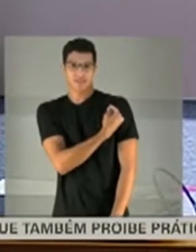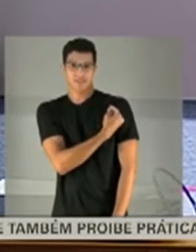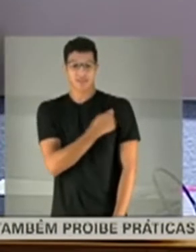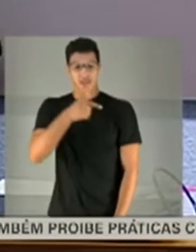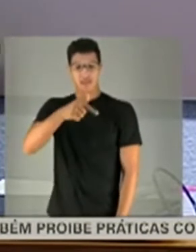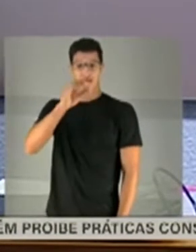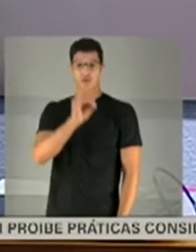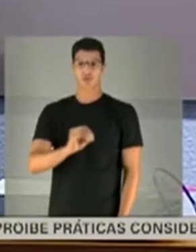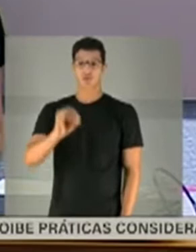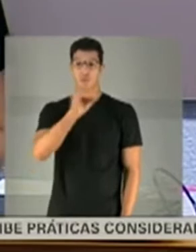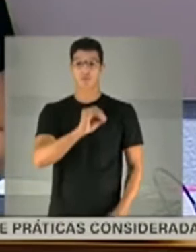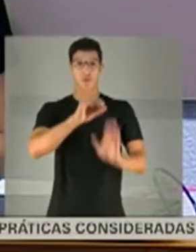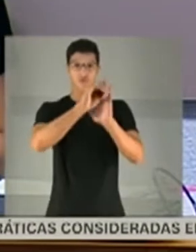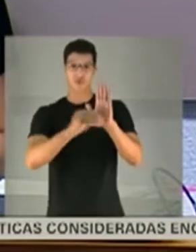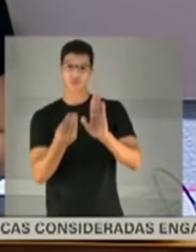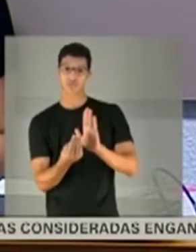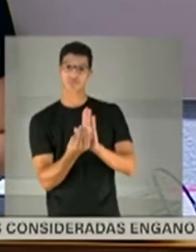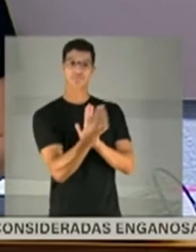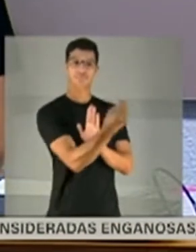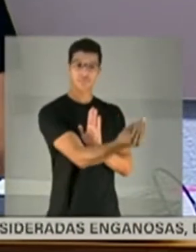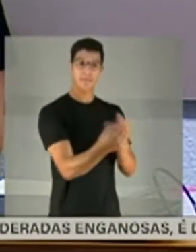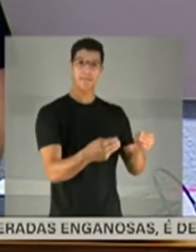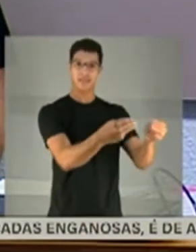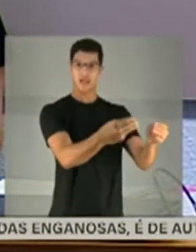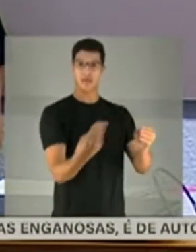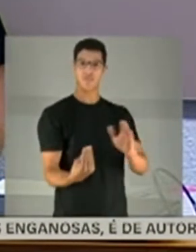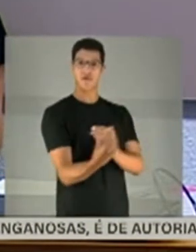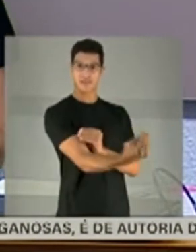Outubro, eu enviei novamente um ofício ao Ministério,